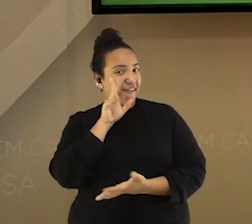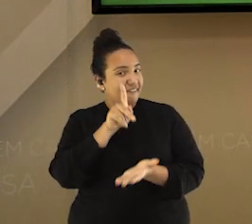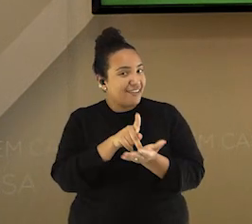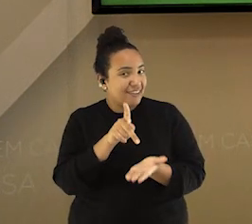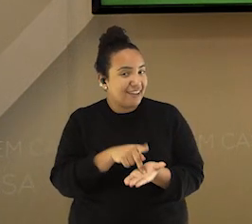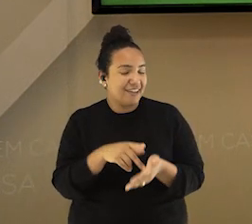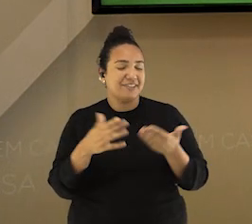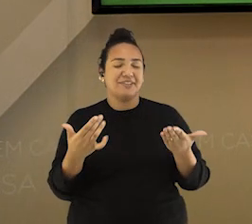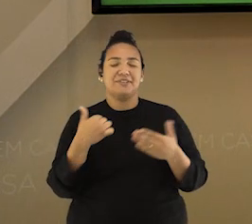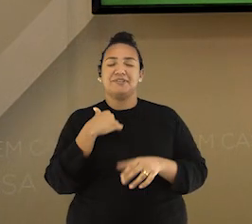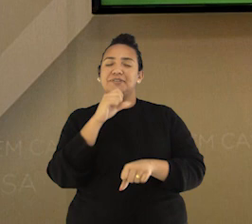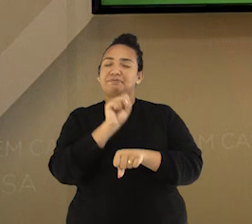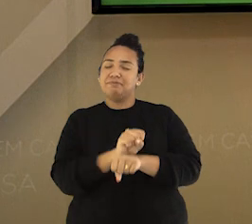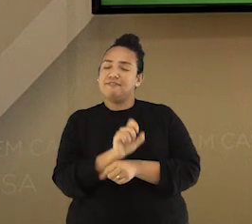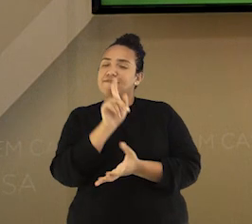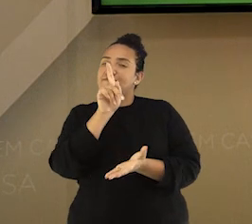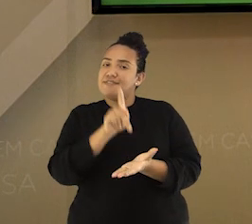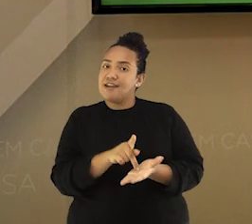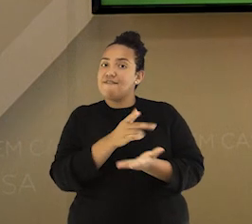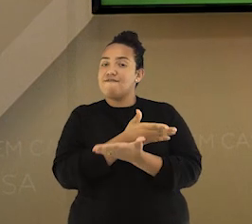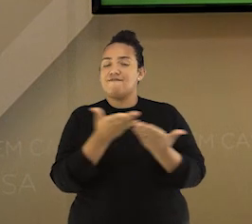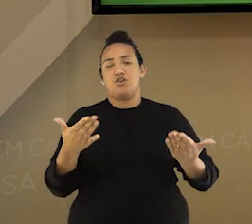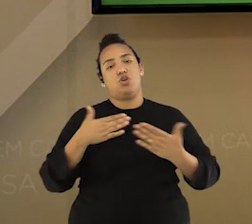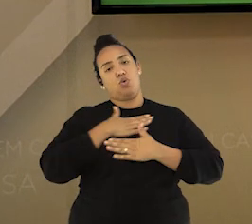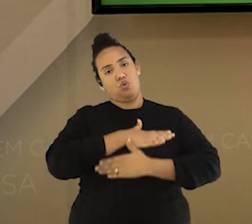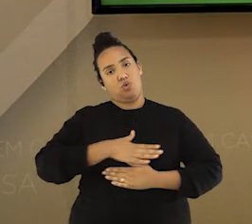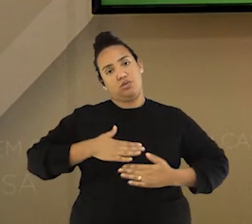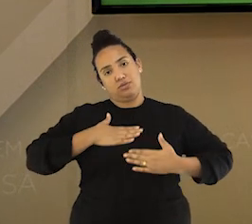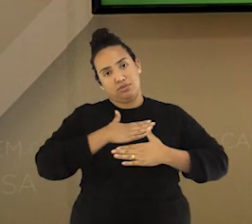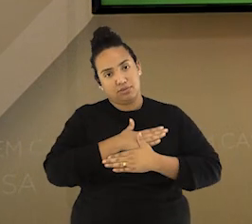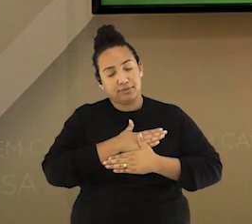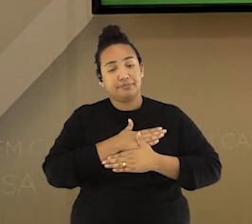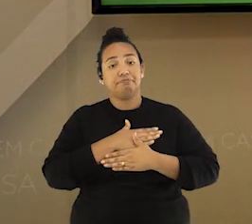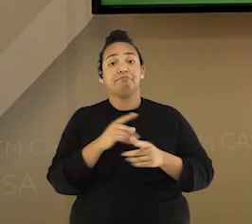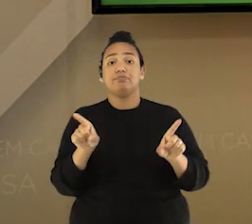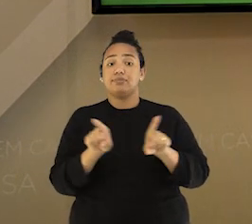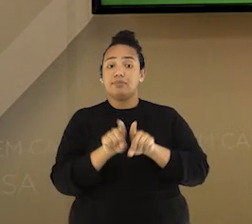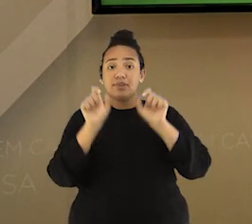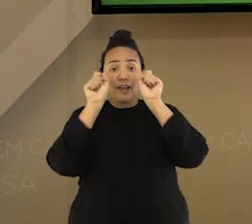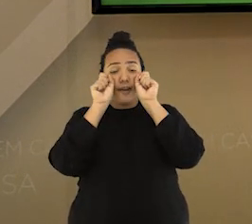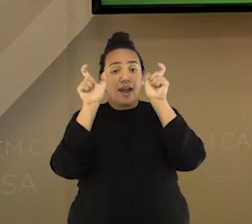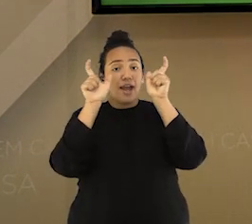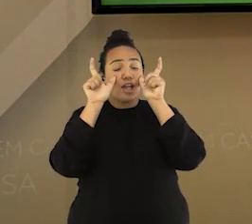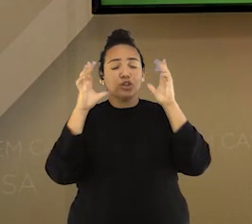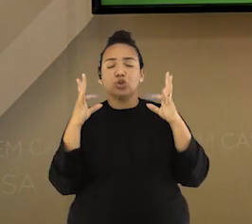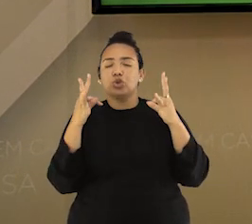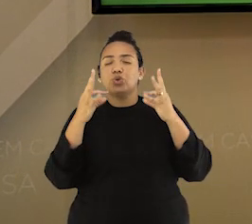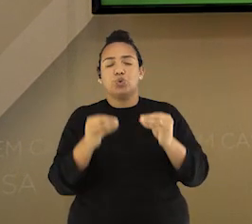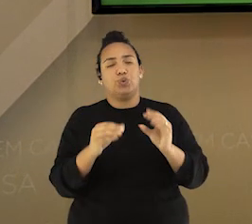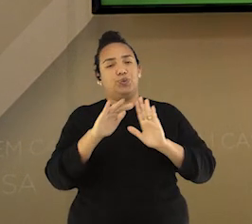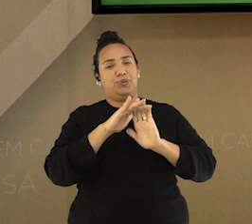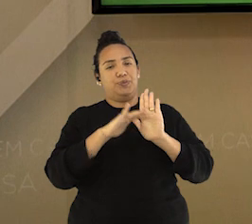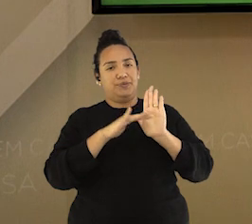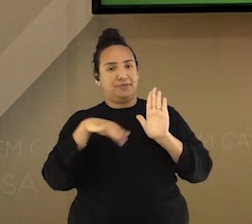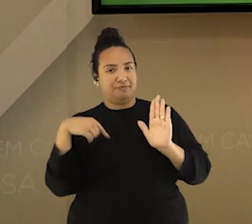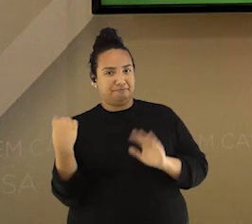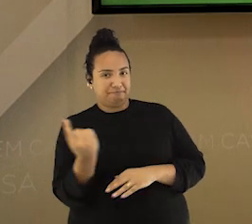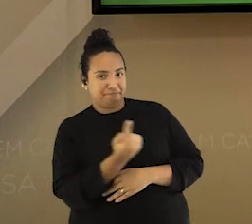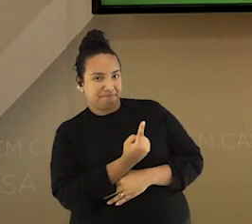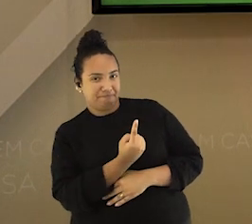Eu espero sinceramente que vocês tenham gostado. E fiquem atentos a toda a nossa programação. Ela